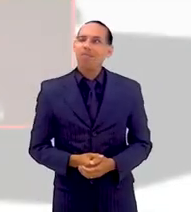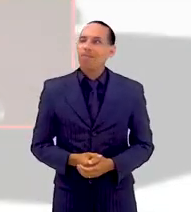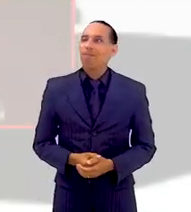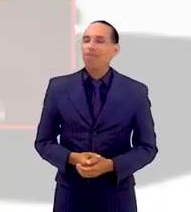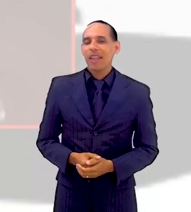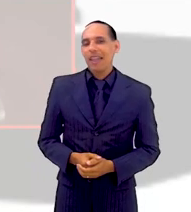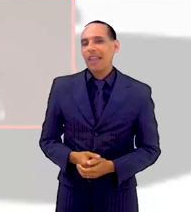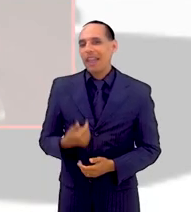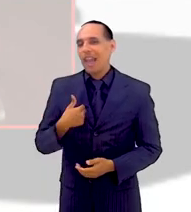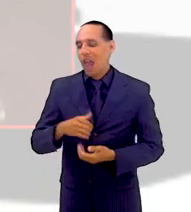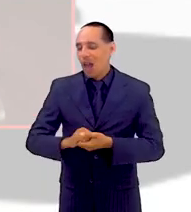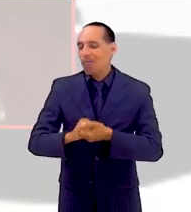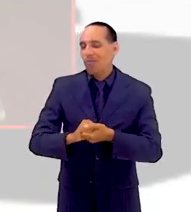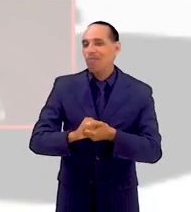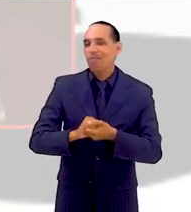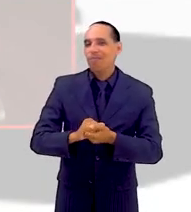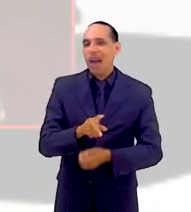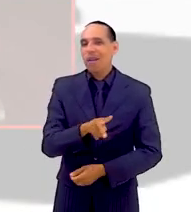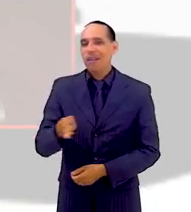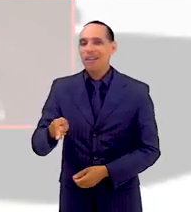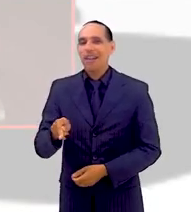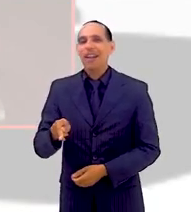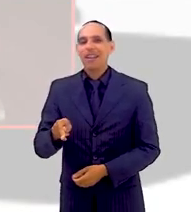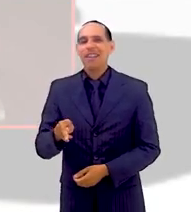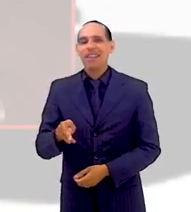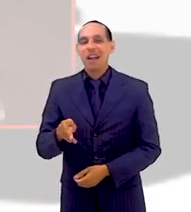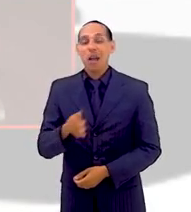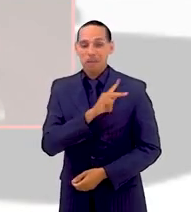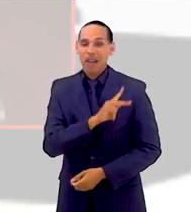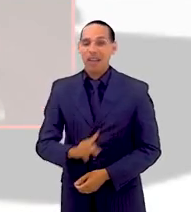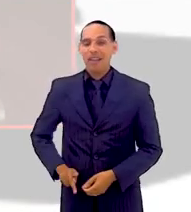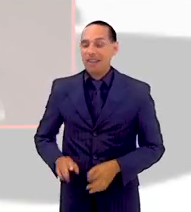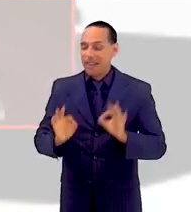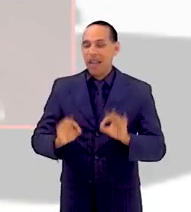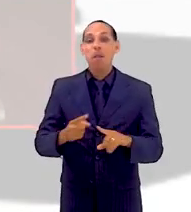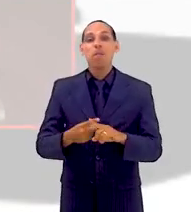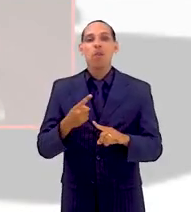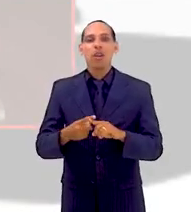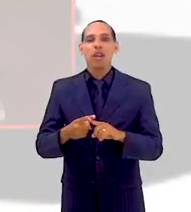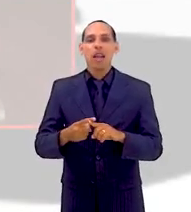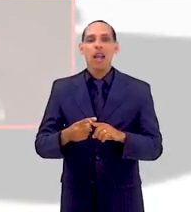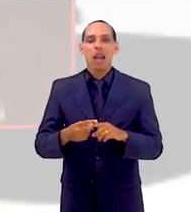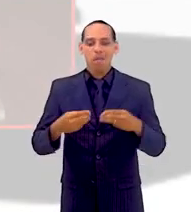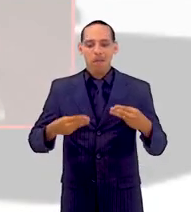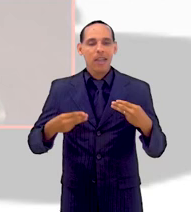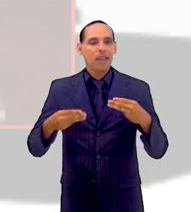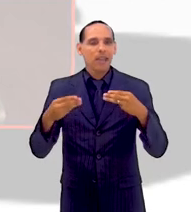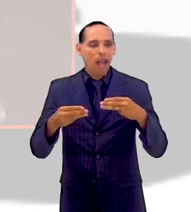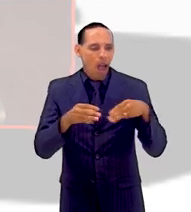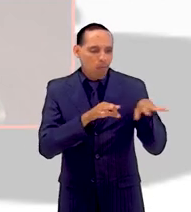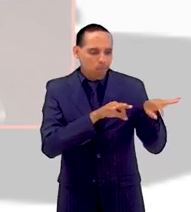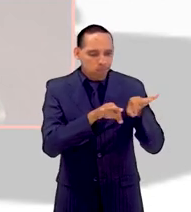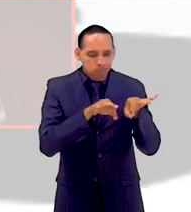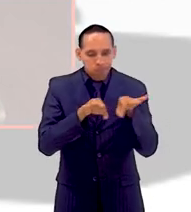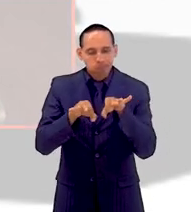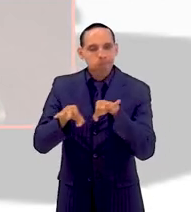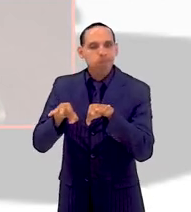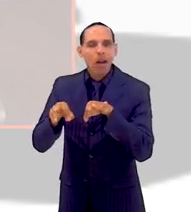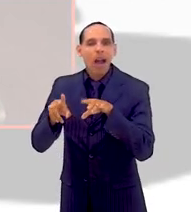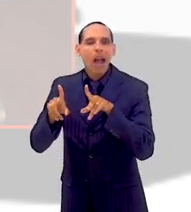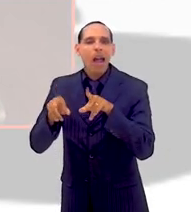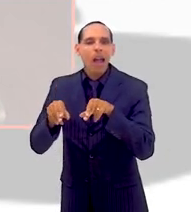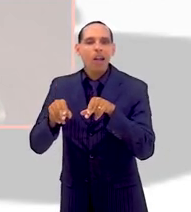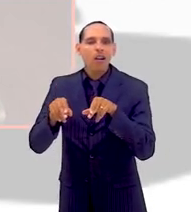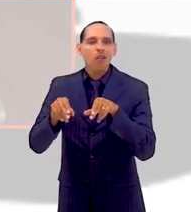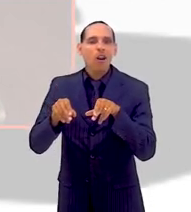devo felicitar aqui o nosso presidente. Claro que a composição do ministério é um jogo de xadrez, é uma situação extremamente